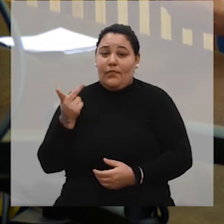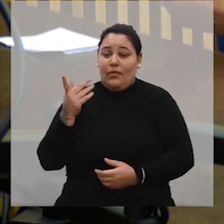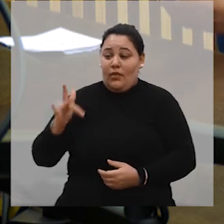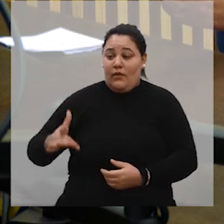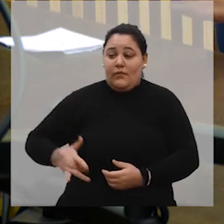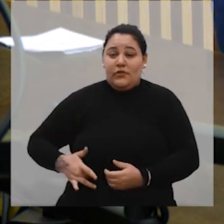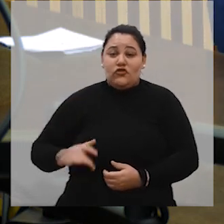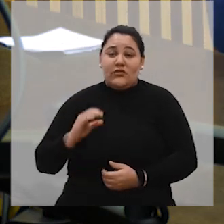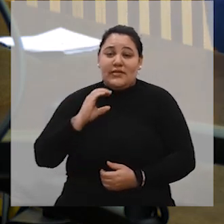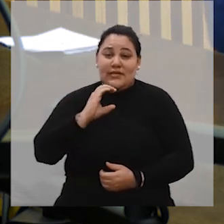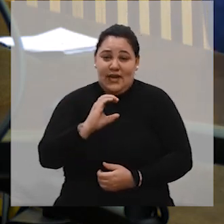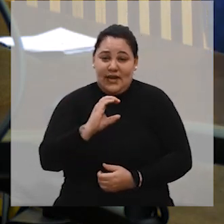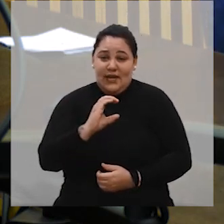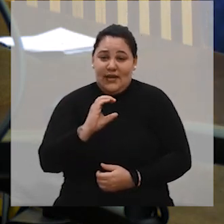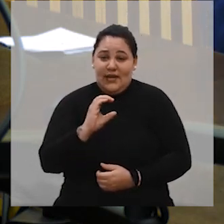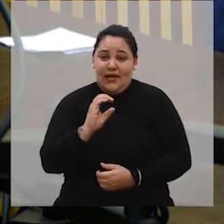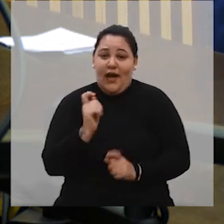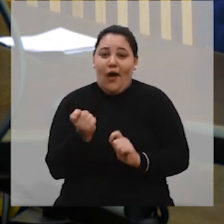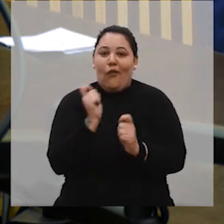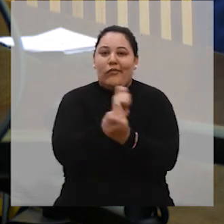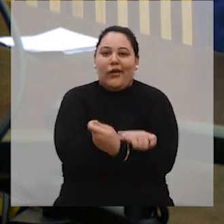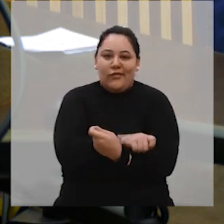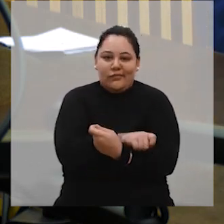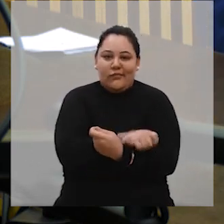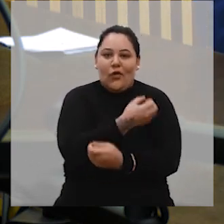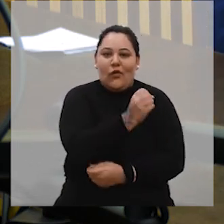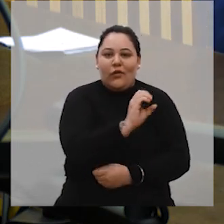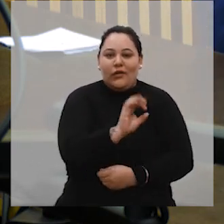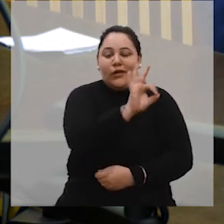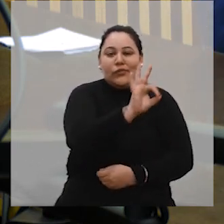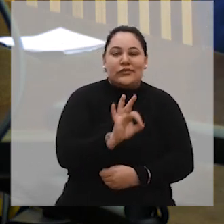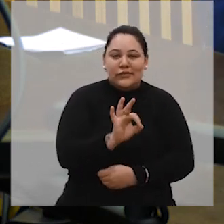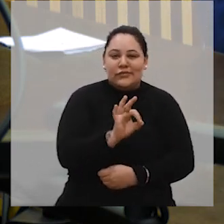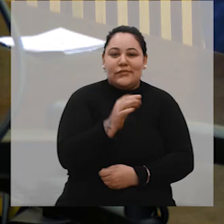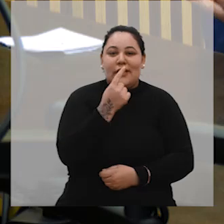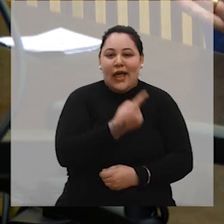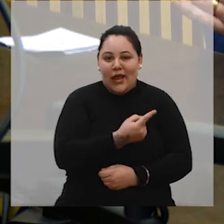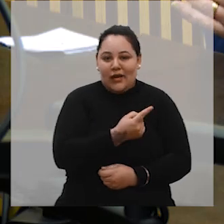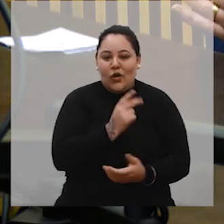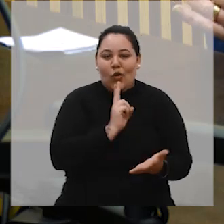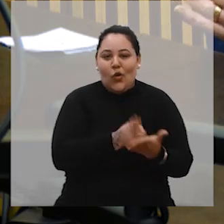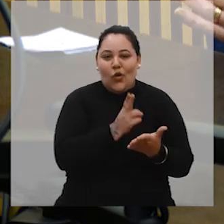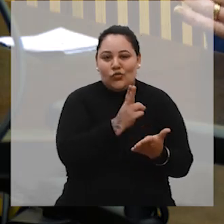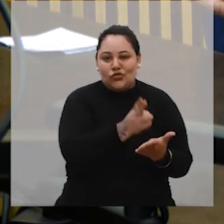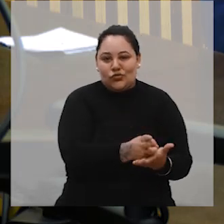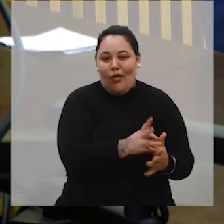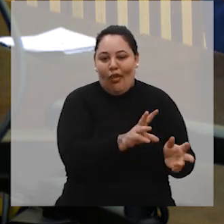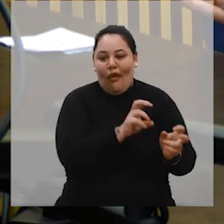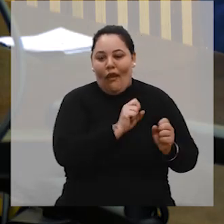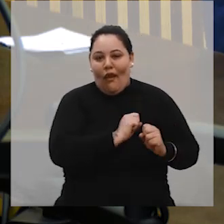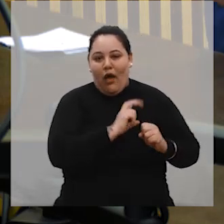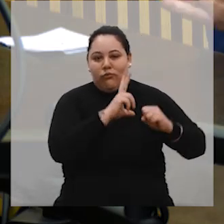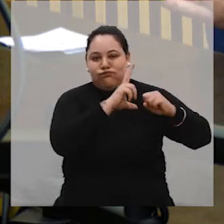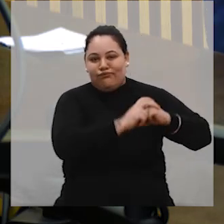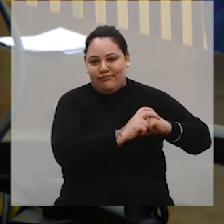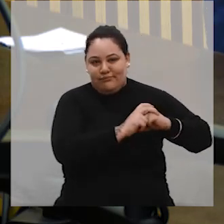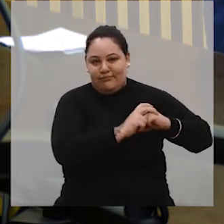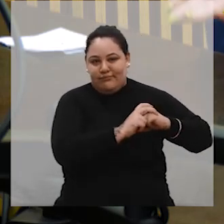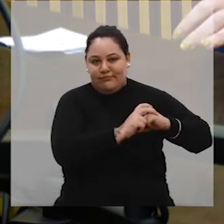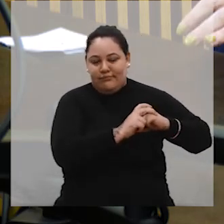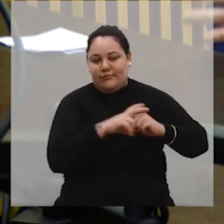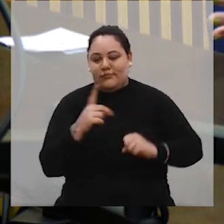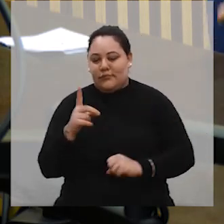C é ao contrário. 80% dela vai permanecer com o vírus. 80%,